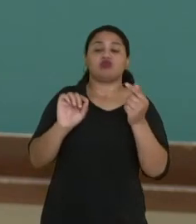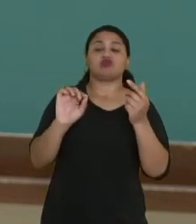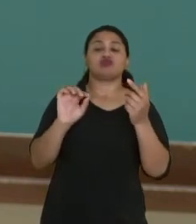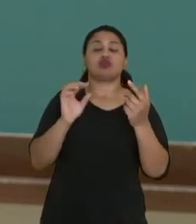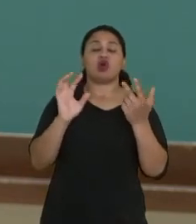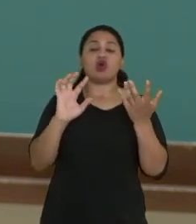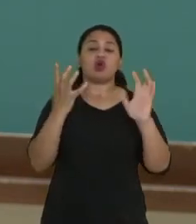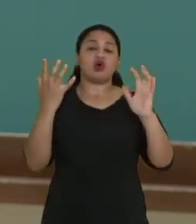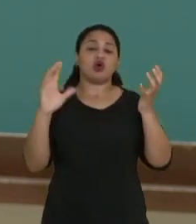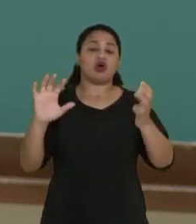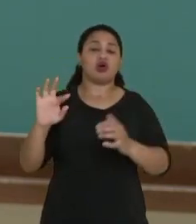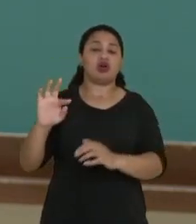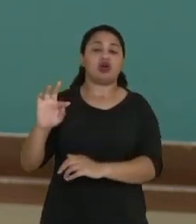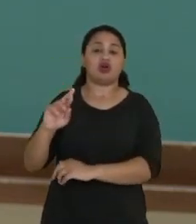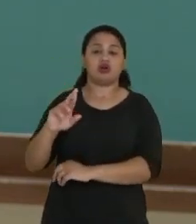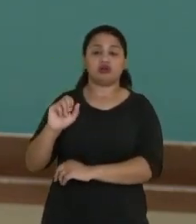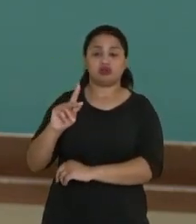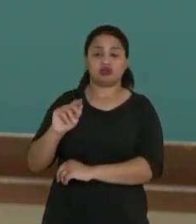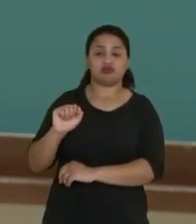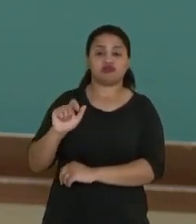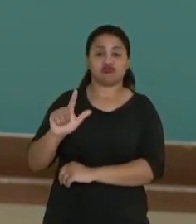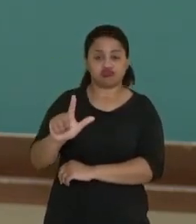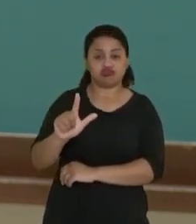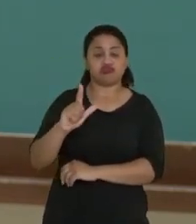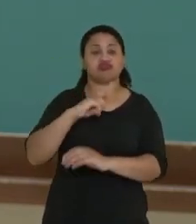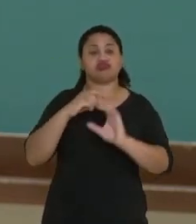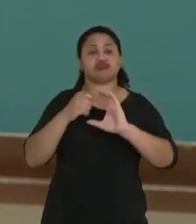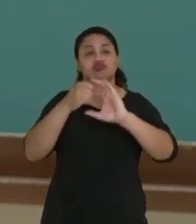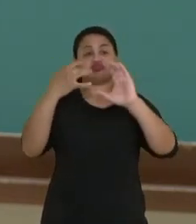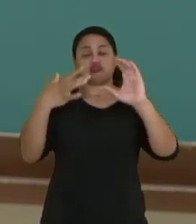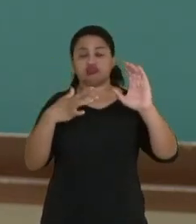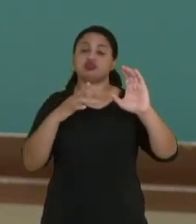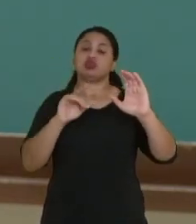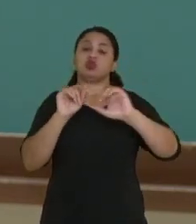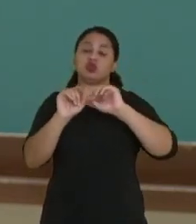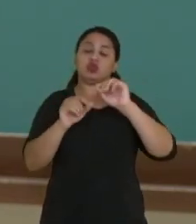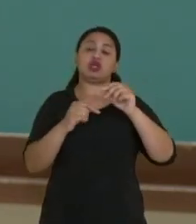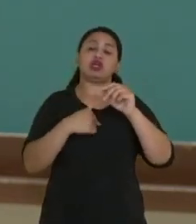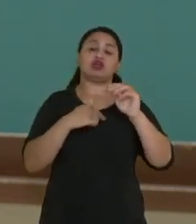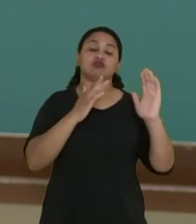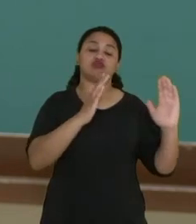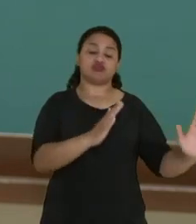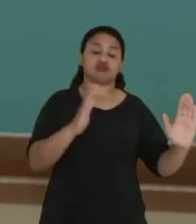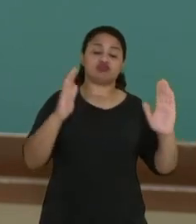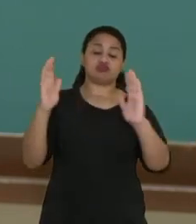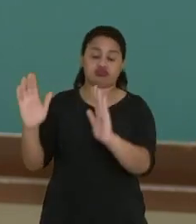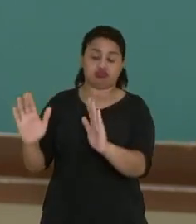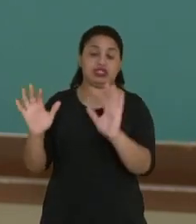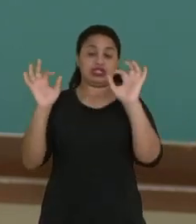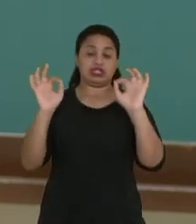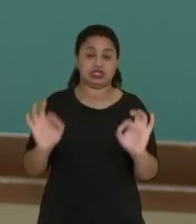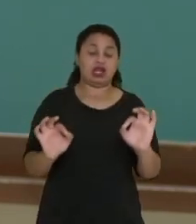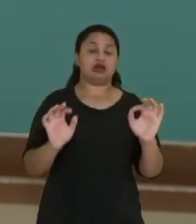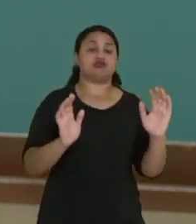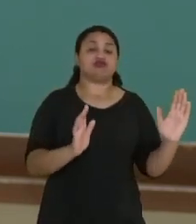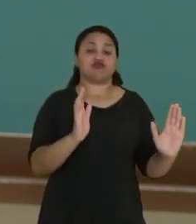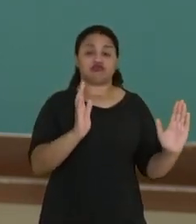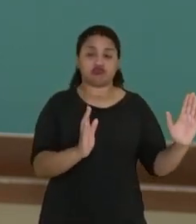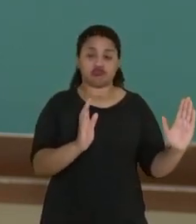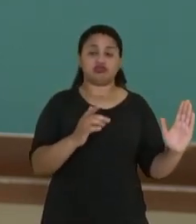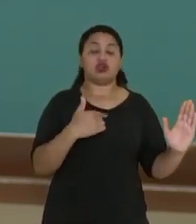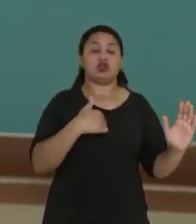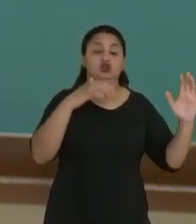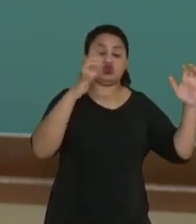clima tropical, né, com essa característica ali. Duas estações bem definidas no clima tropical,